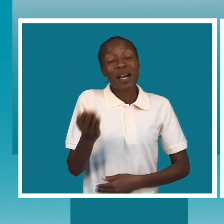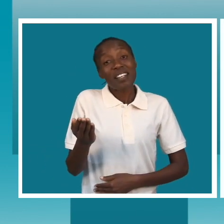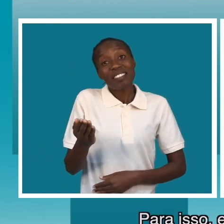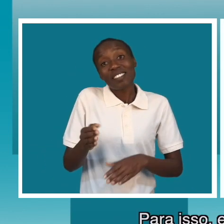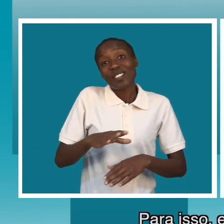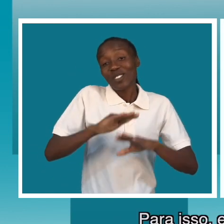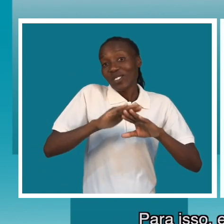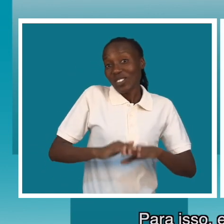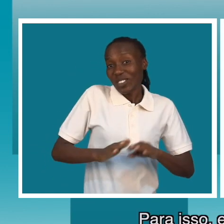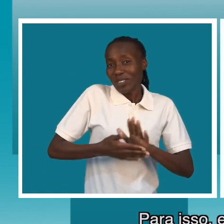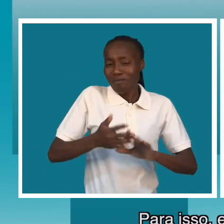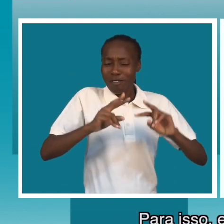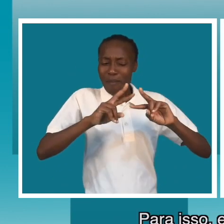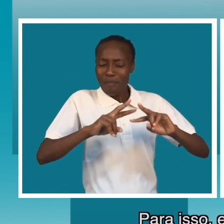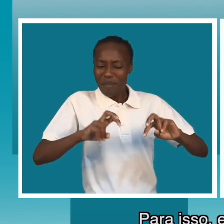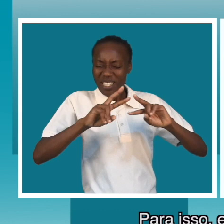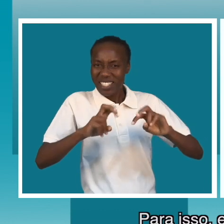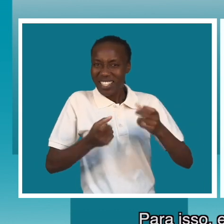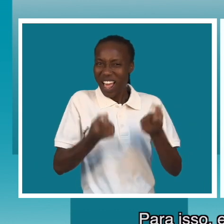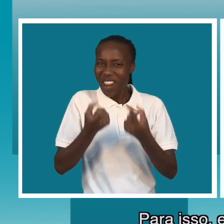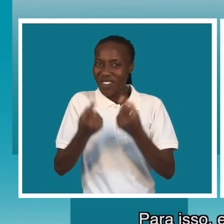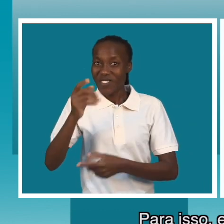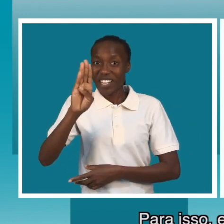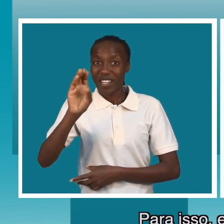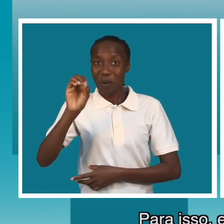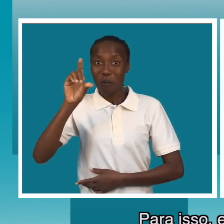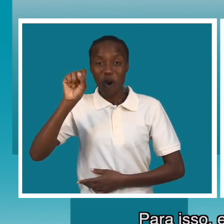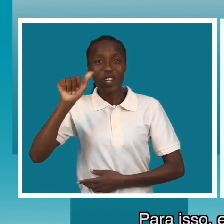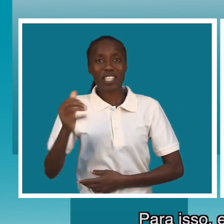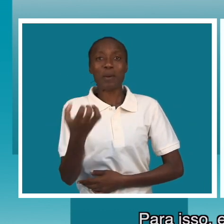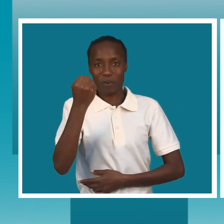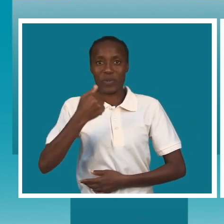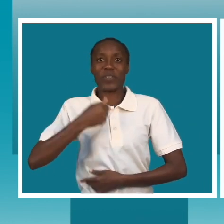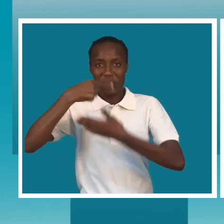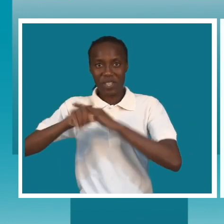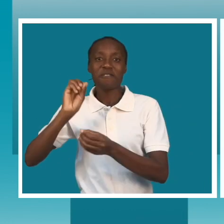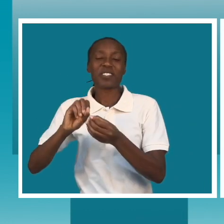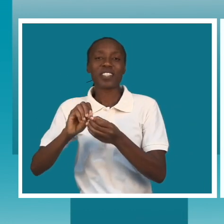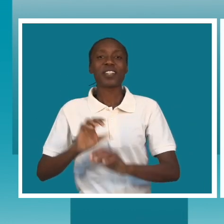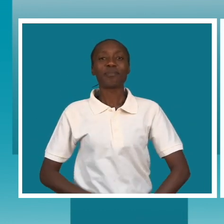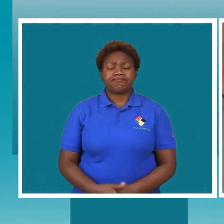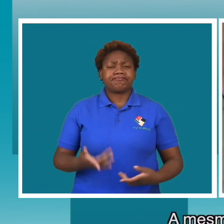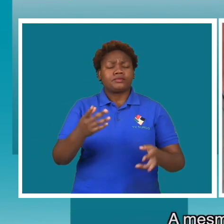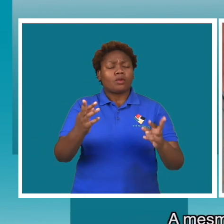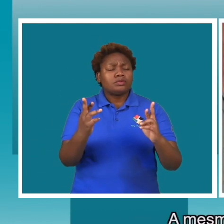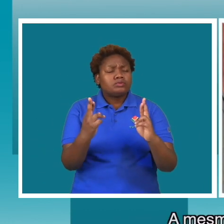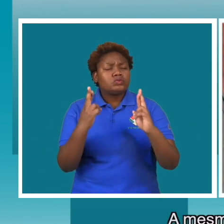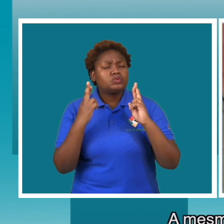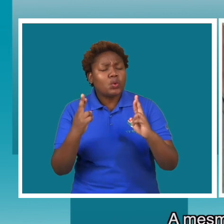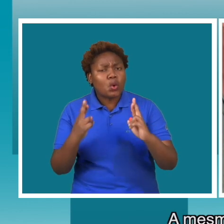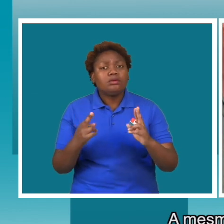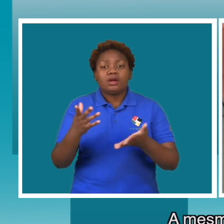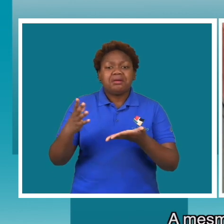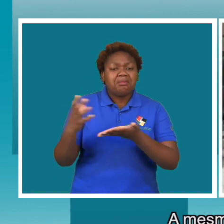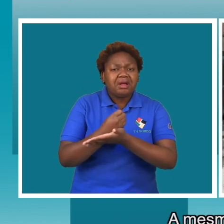Para isso, estou já a pesquisar algumas bolsas para ver se vou lá fazer. A mesma sorte